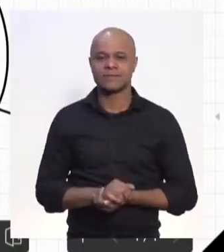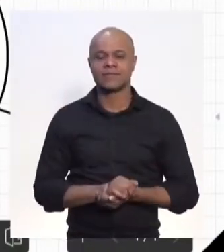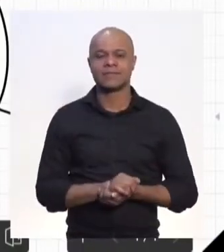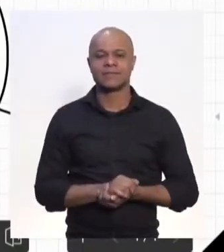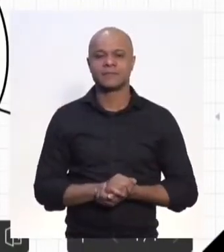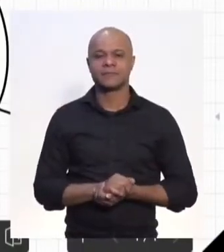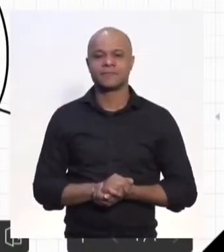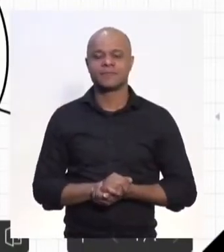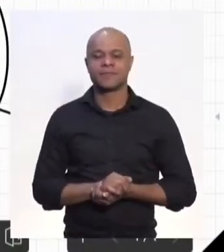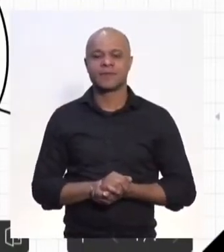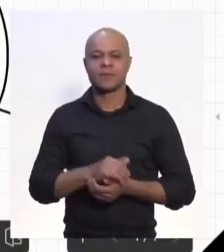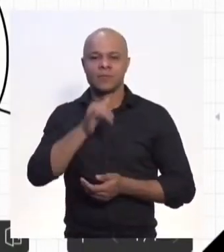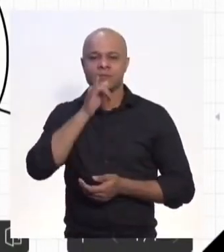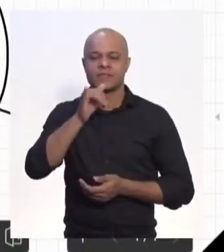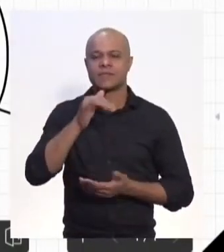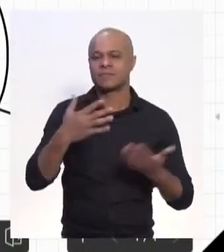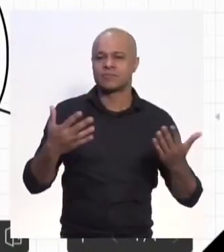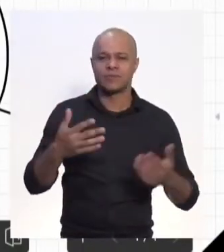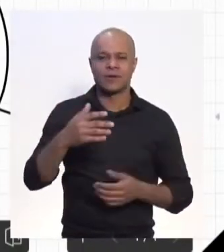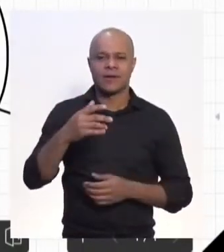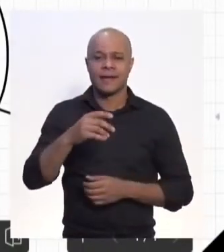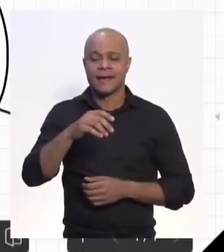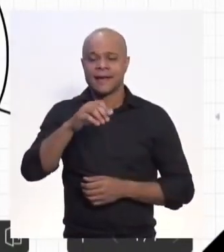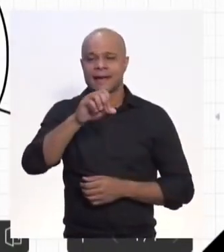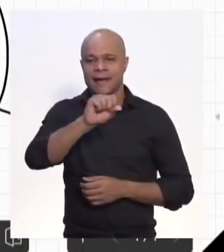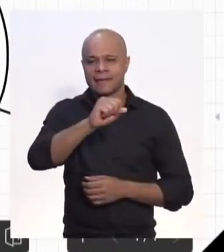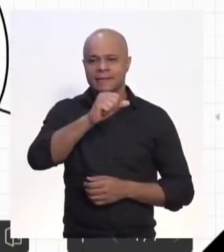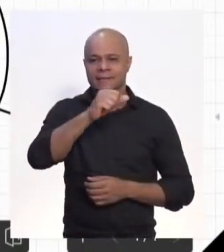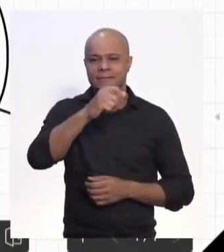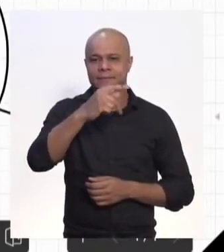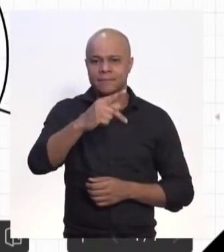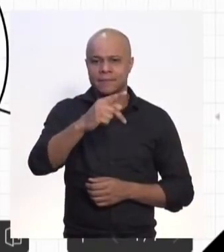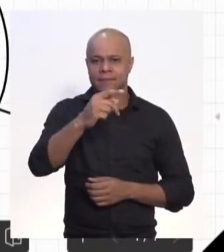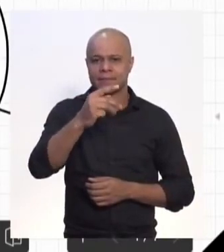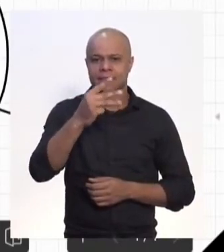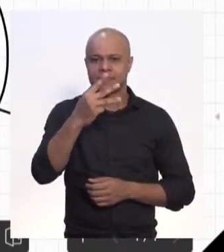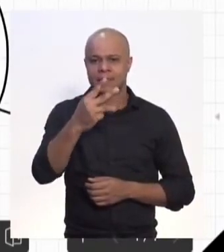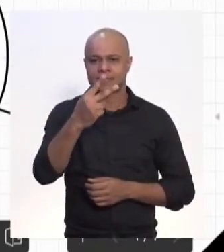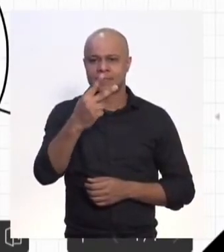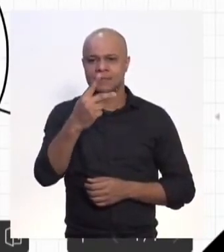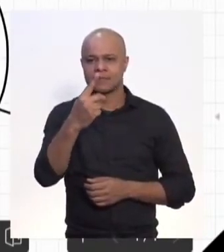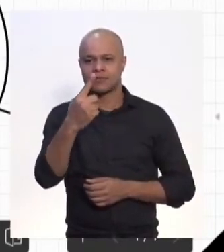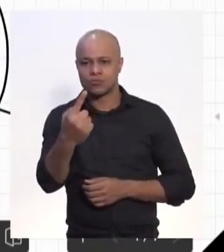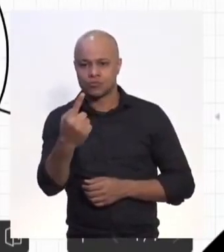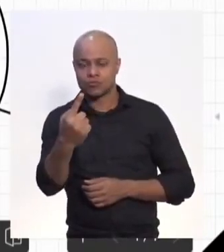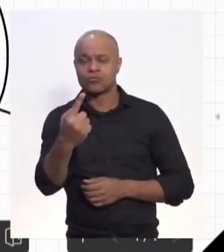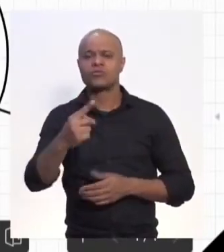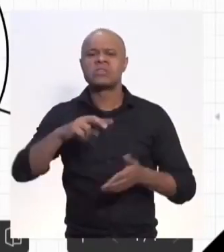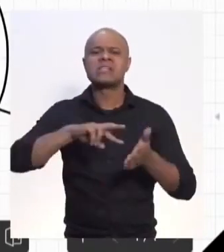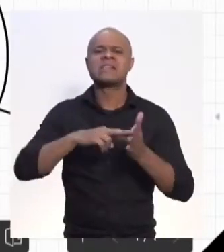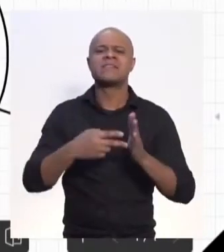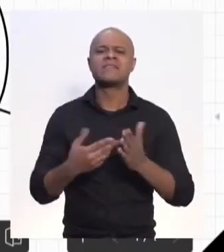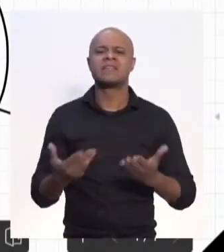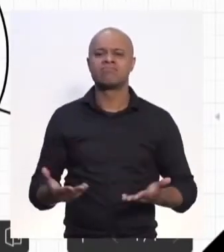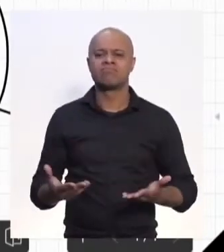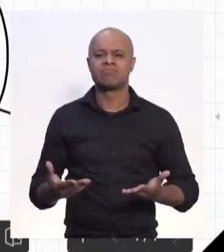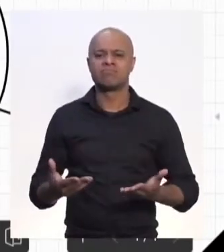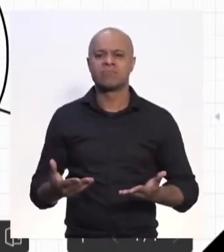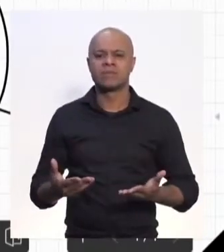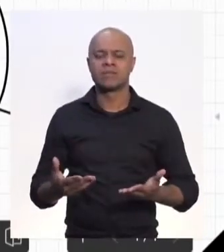ó, seja SP 321. O que esse 321 indica? Que você está